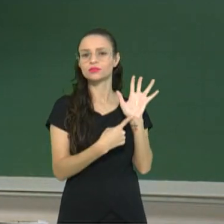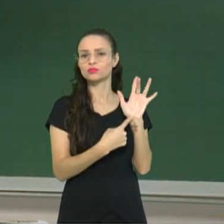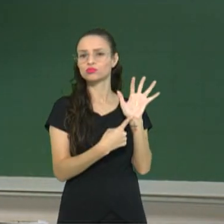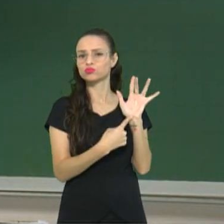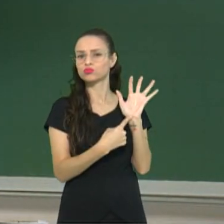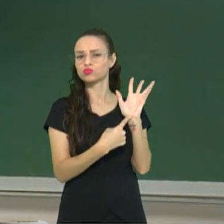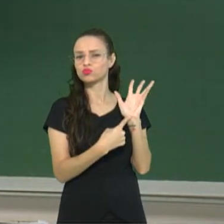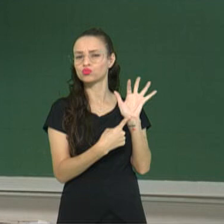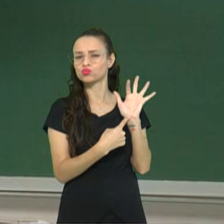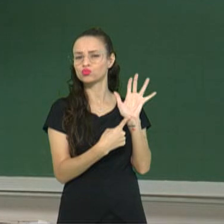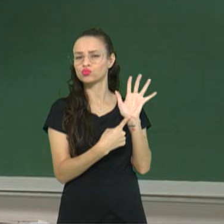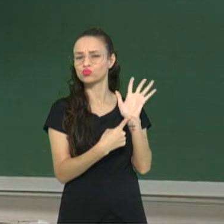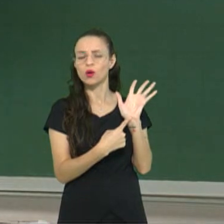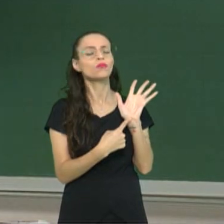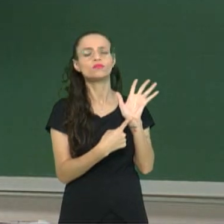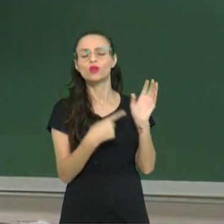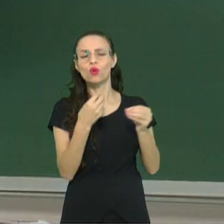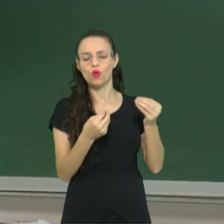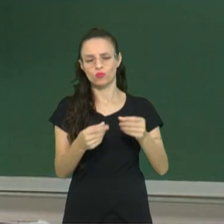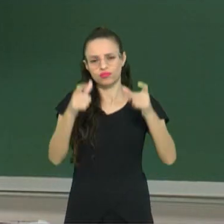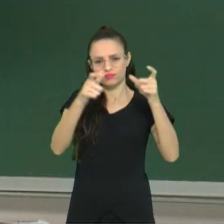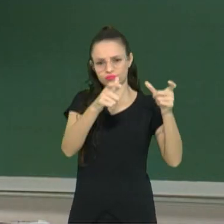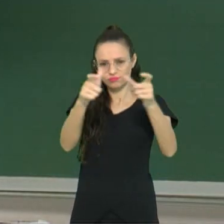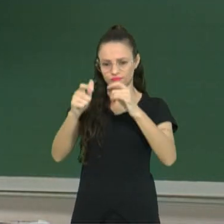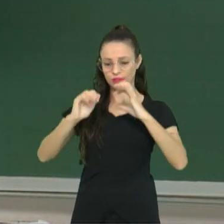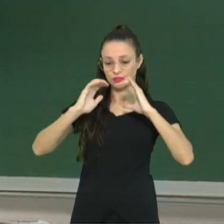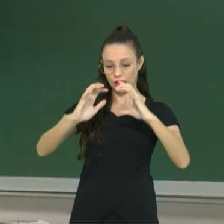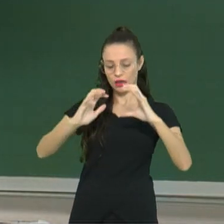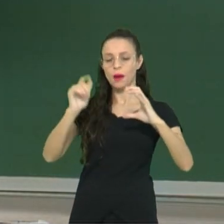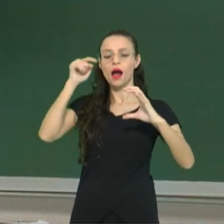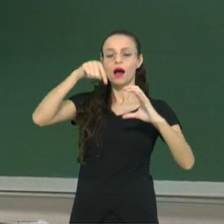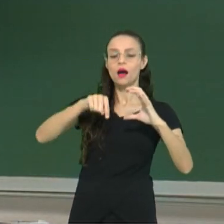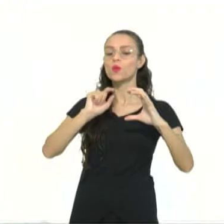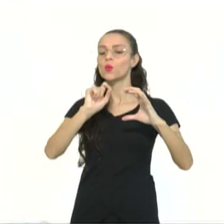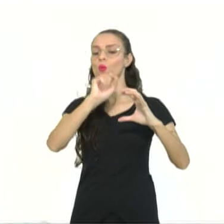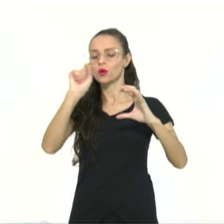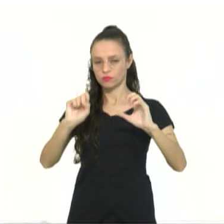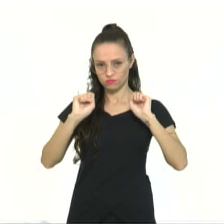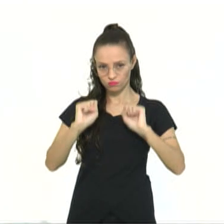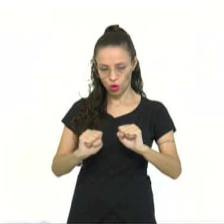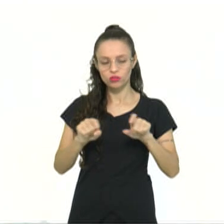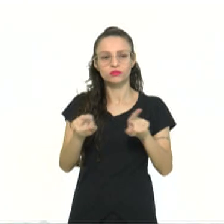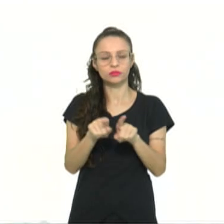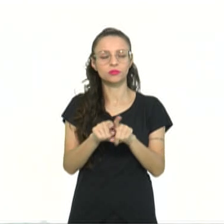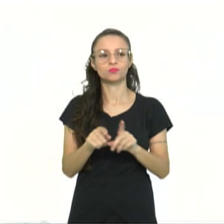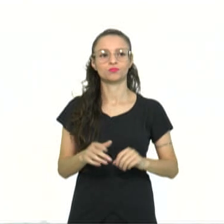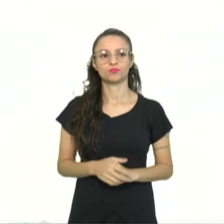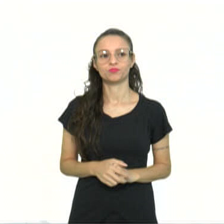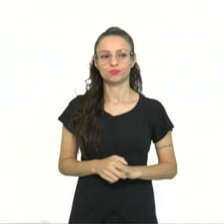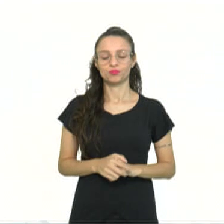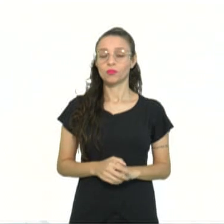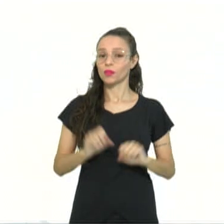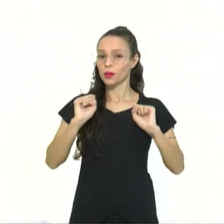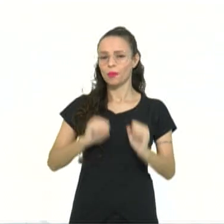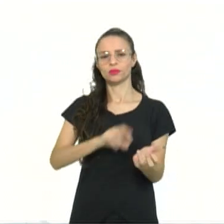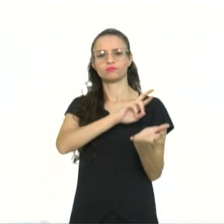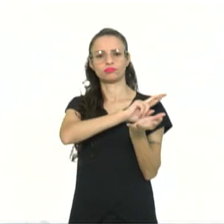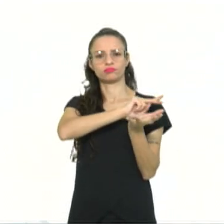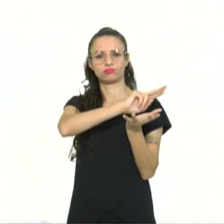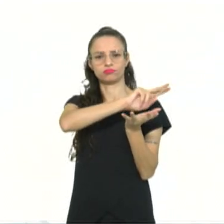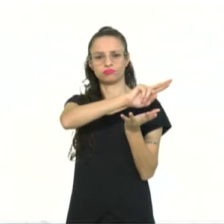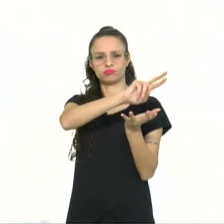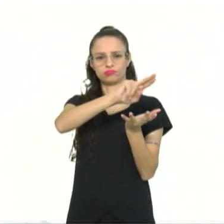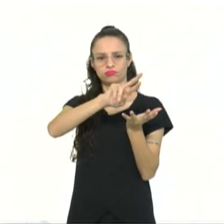neurônio, independente da posição em que ele se encontra. Muito bem, gente, elas podem ser causadas por diversas formas ali